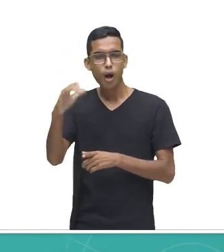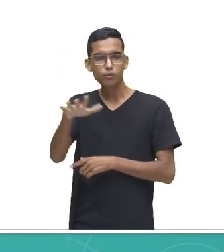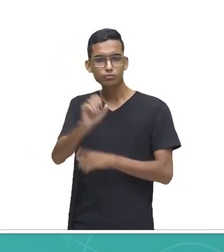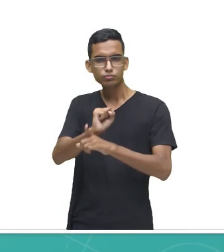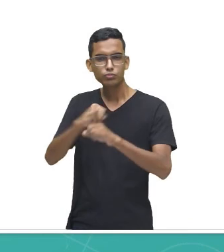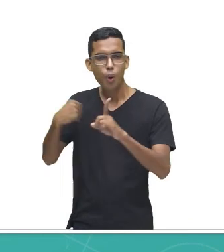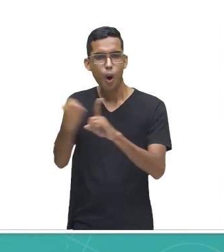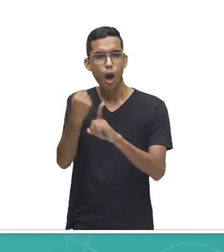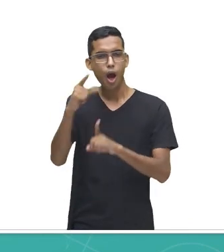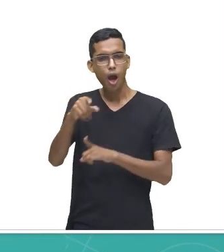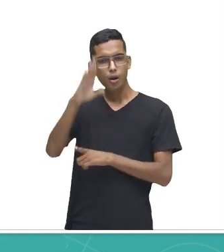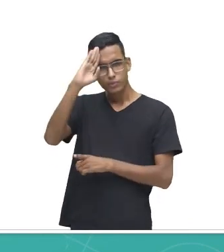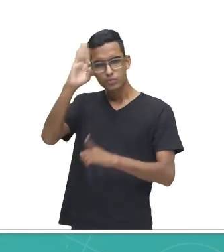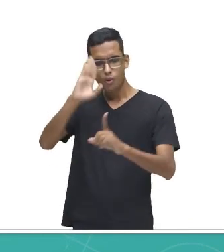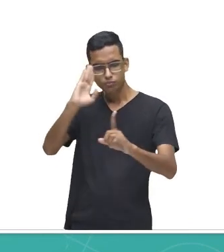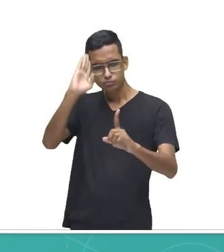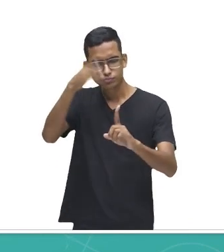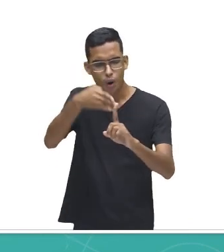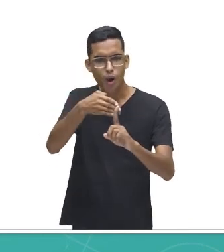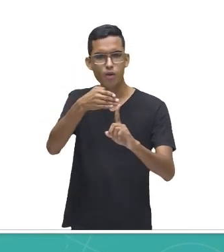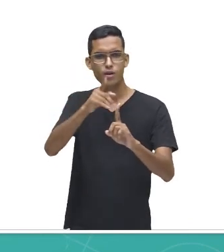para o entendimento do mundo.